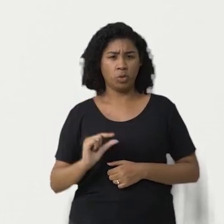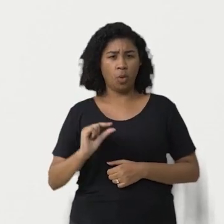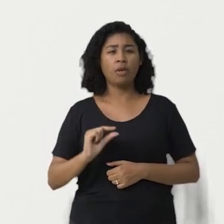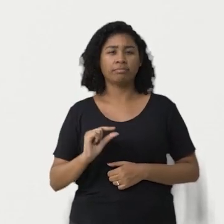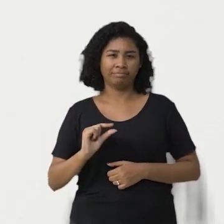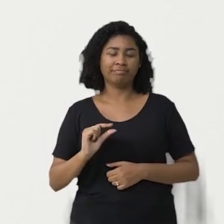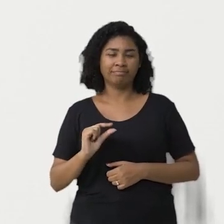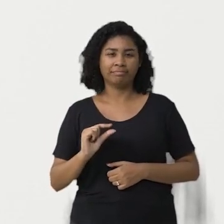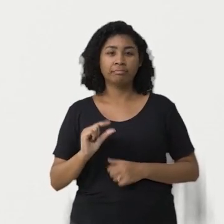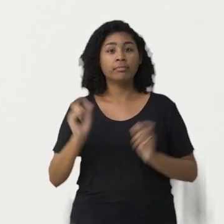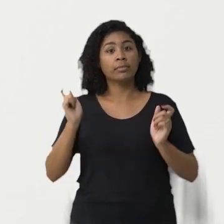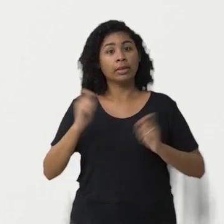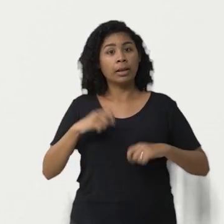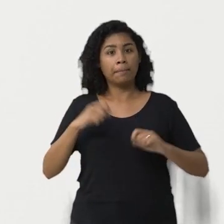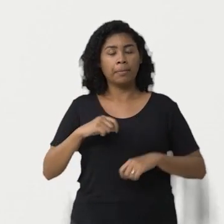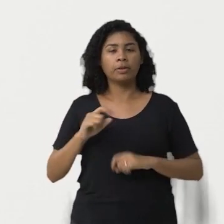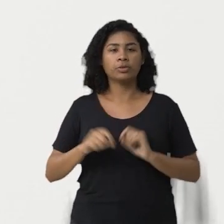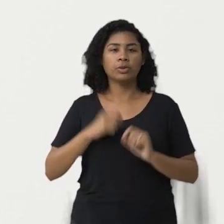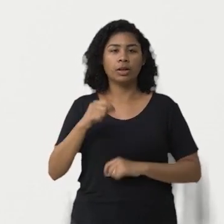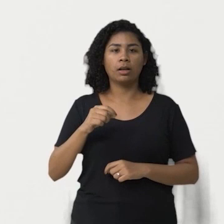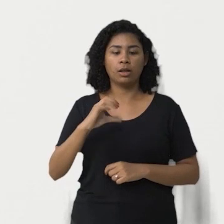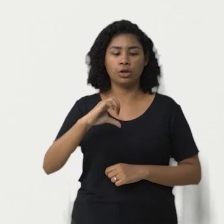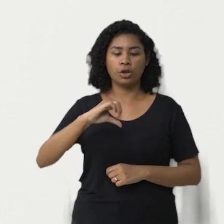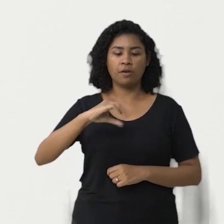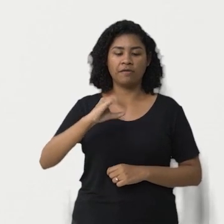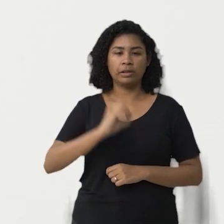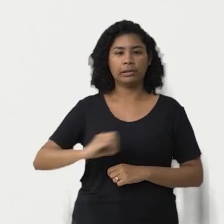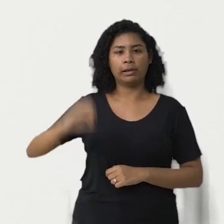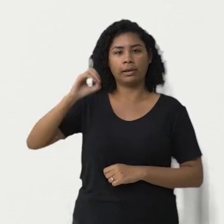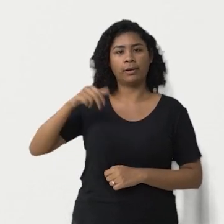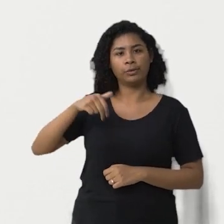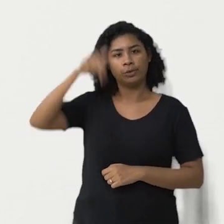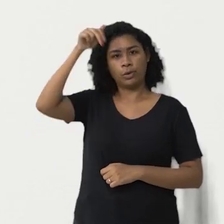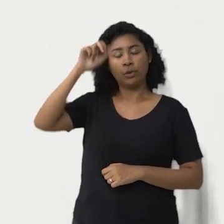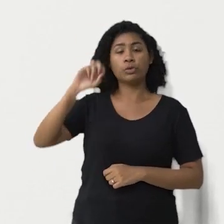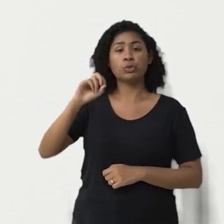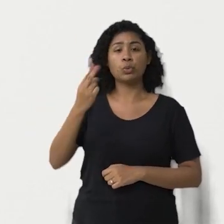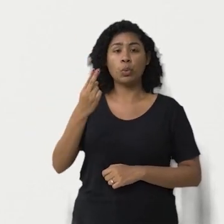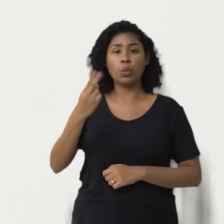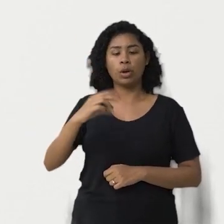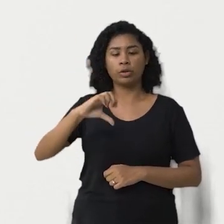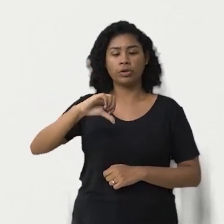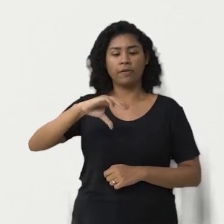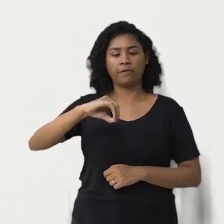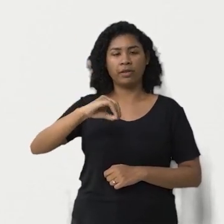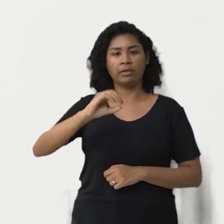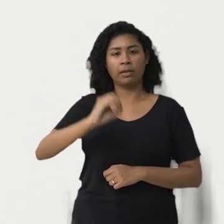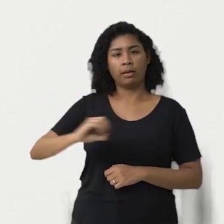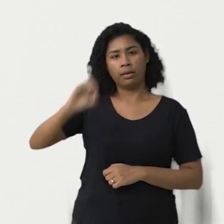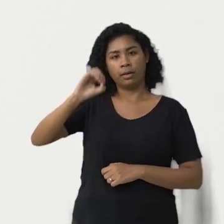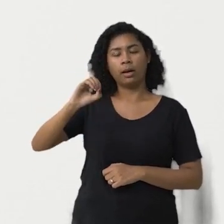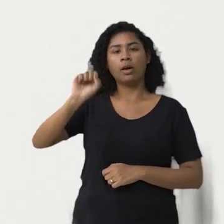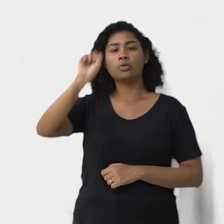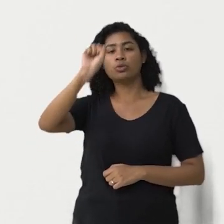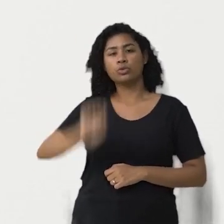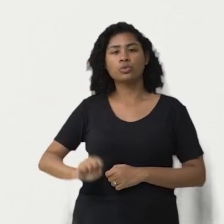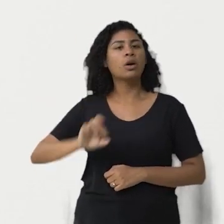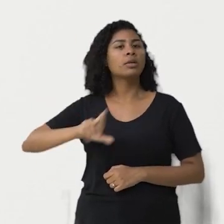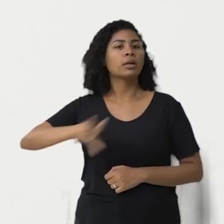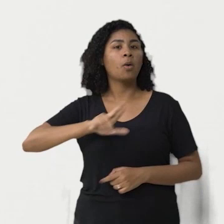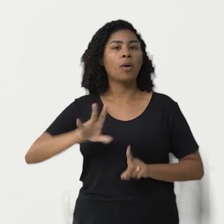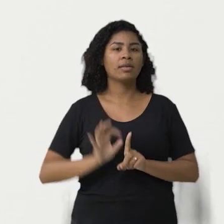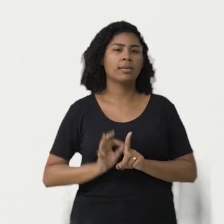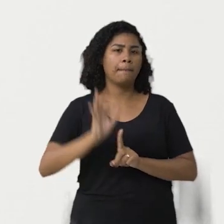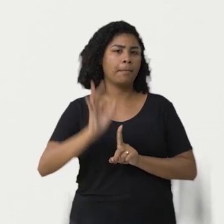grau e podendo ir a 90 graus norte ou 90 graus sul. Lembrando que esse grau não é de temperatura, é de